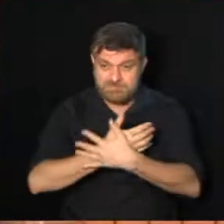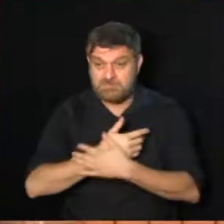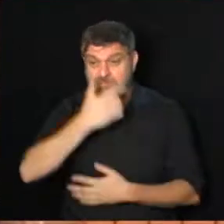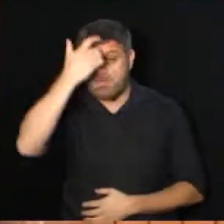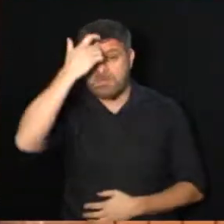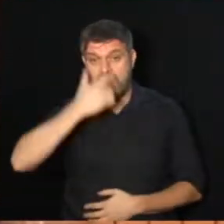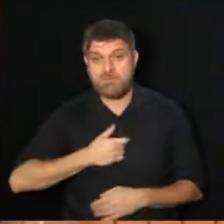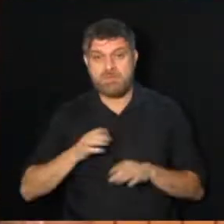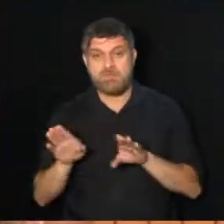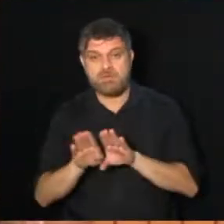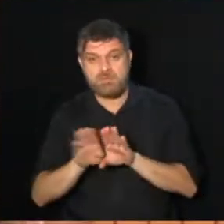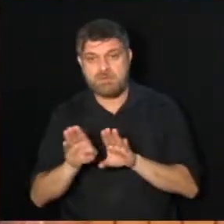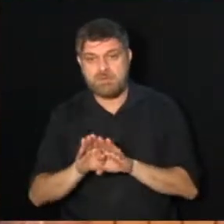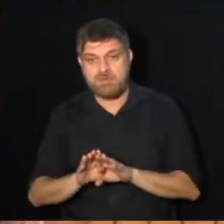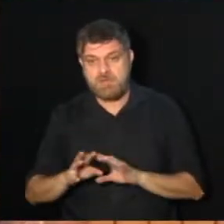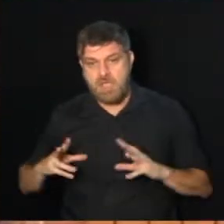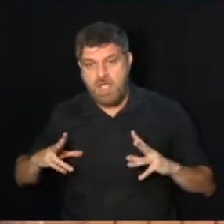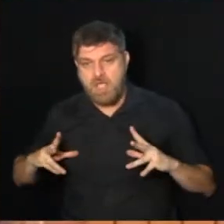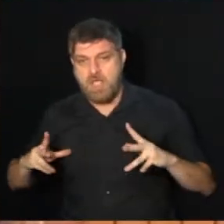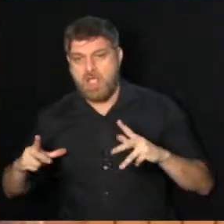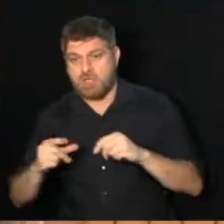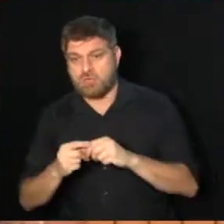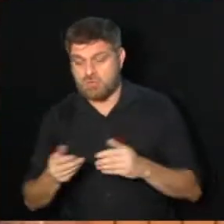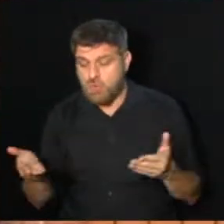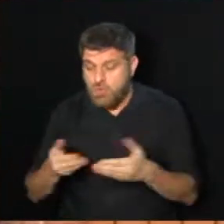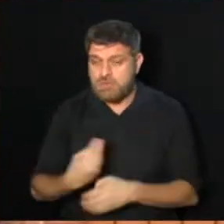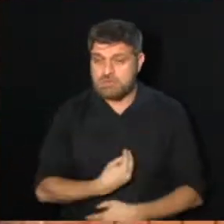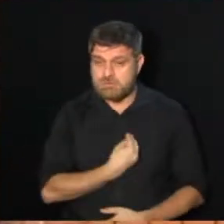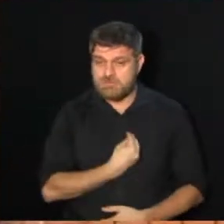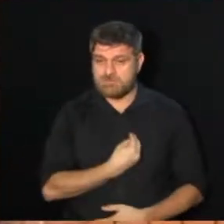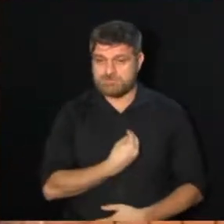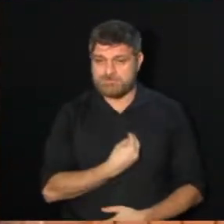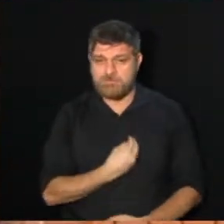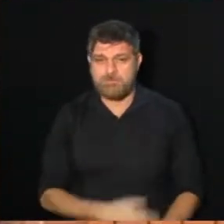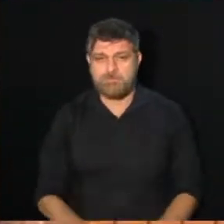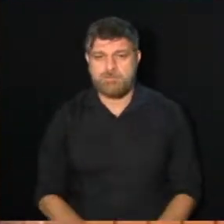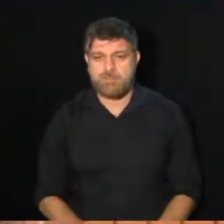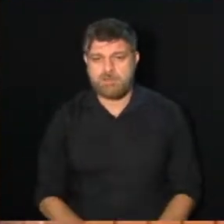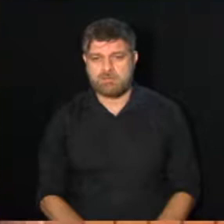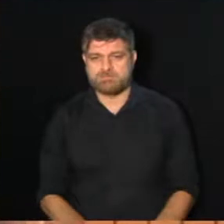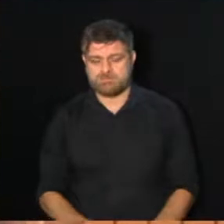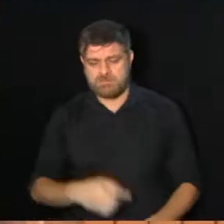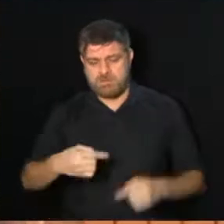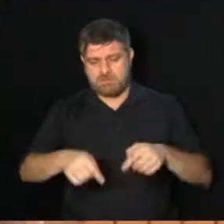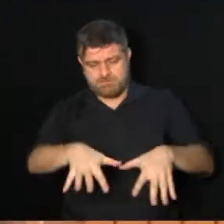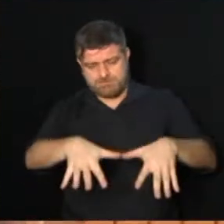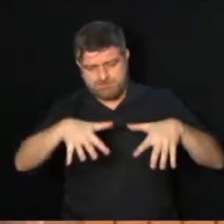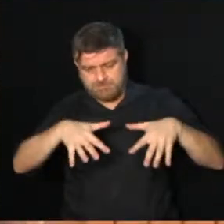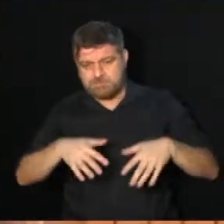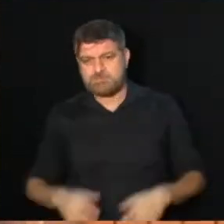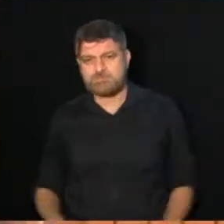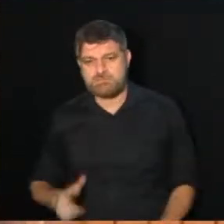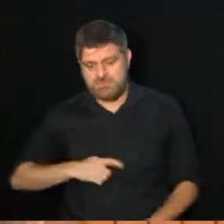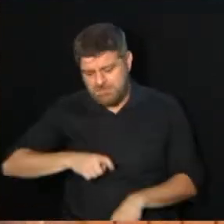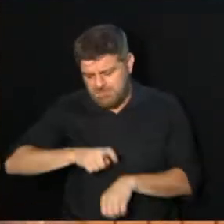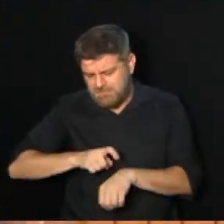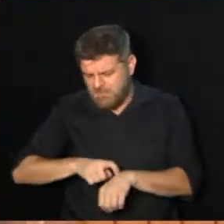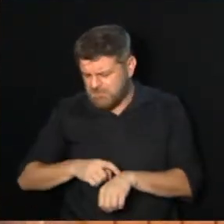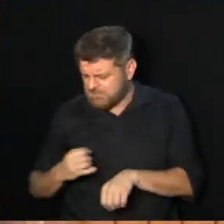mim, como em relação a todos que aqui vieram hoje para participar dessa audiência pública, um momento tão